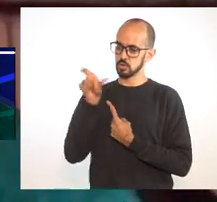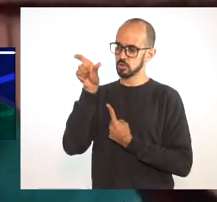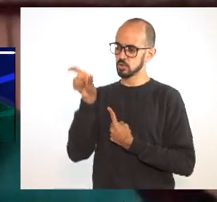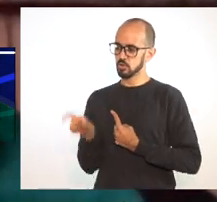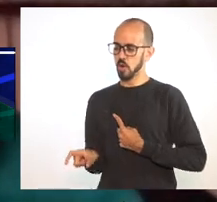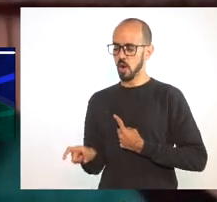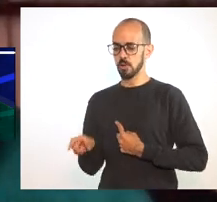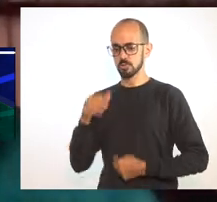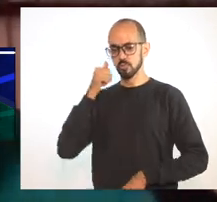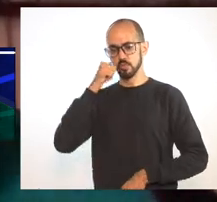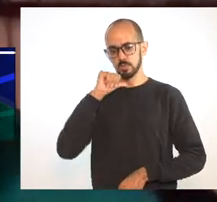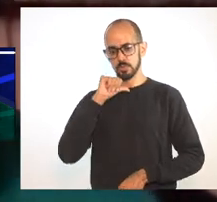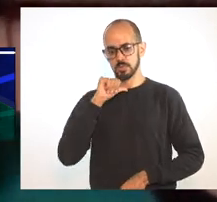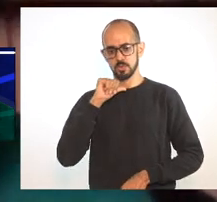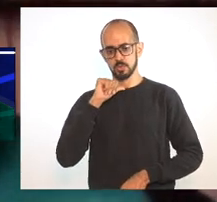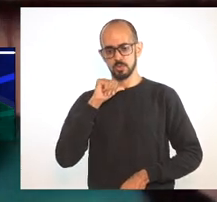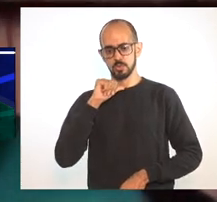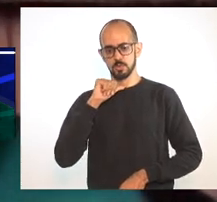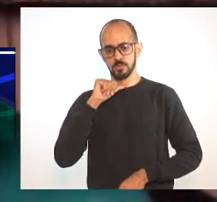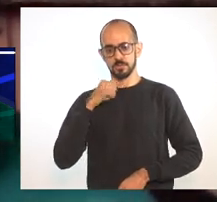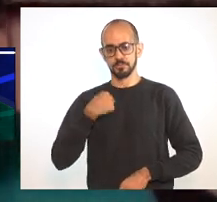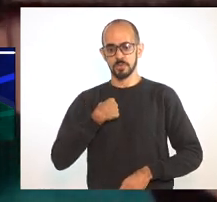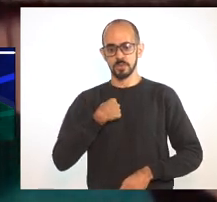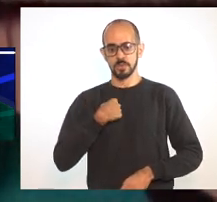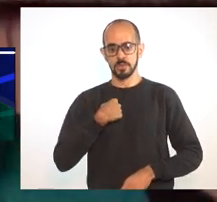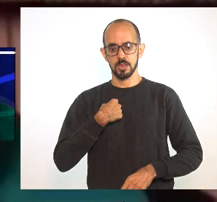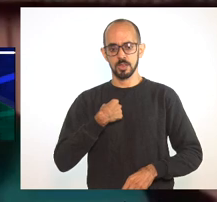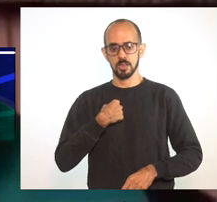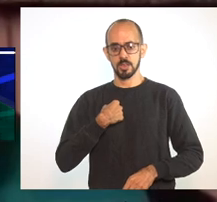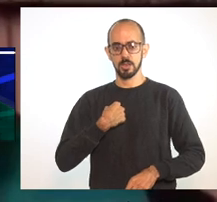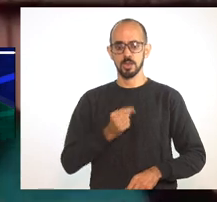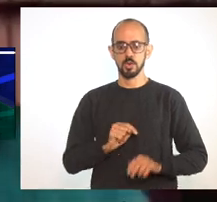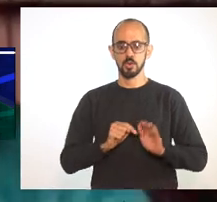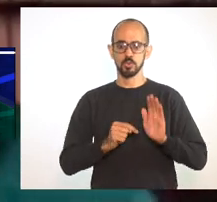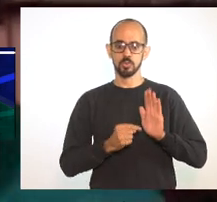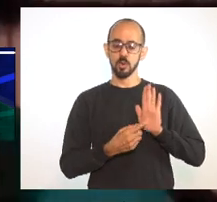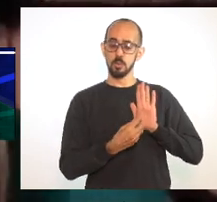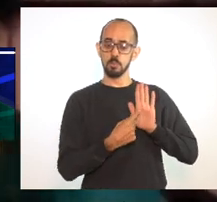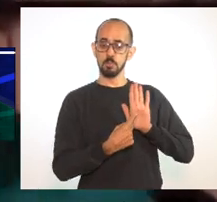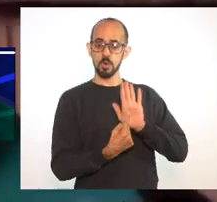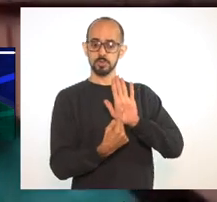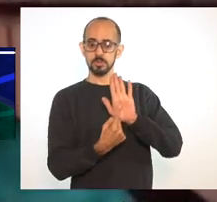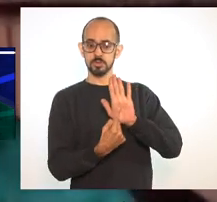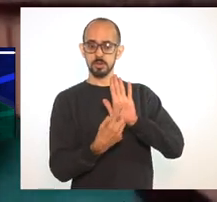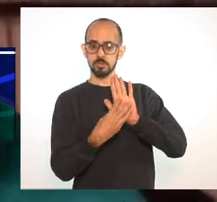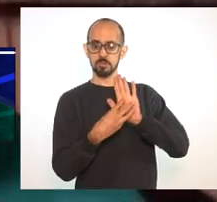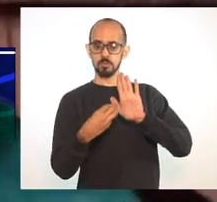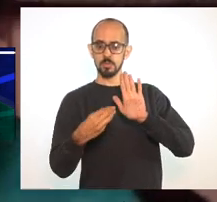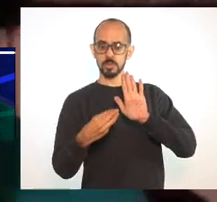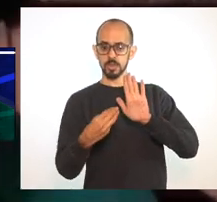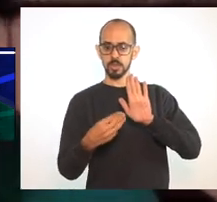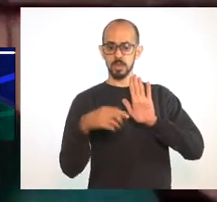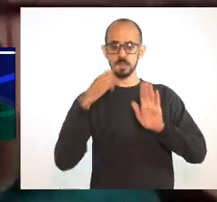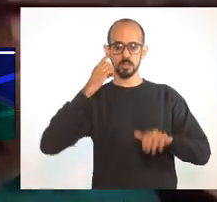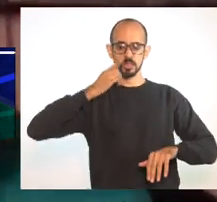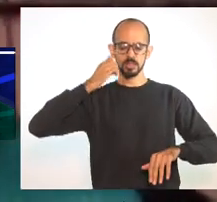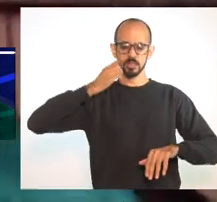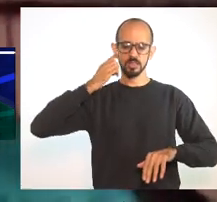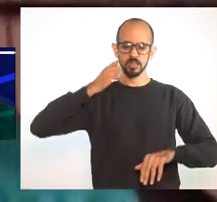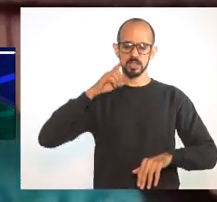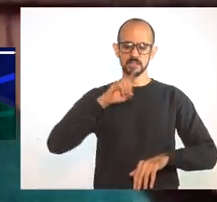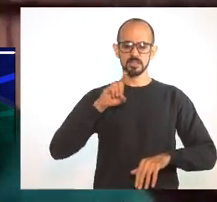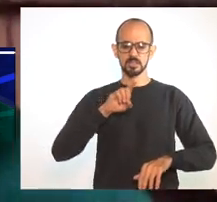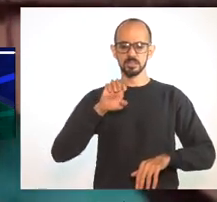mulheres. Então, parabenizando a iniciativa da deputada Zeidan, também parabenizo as outras demais